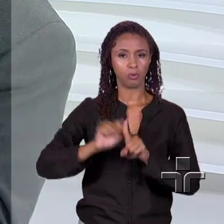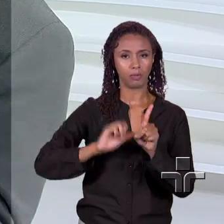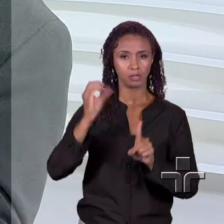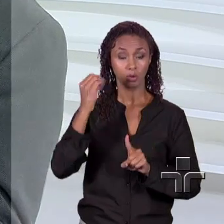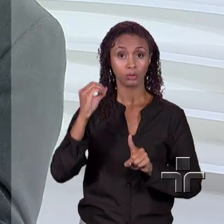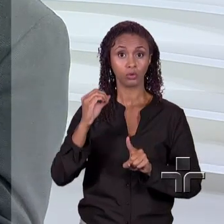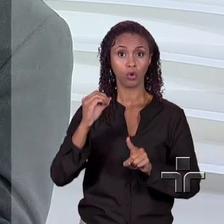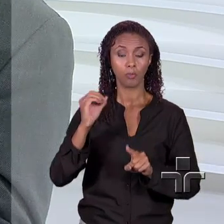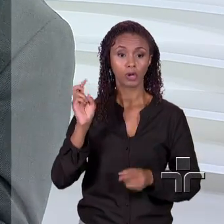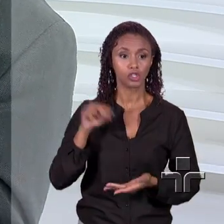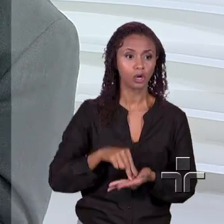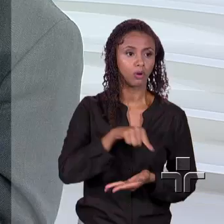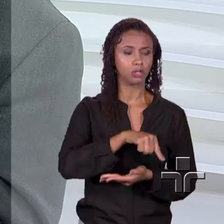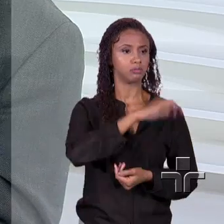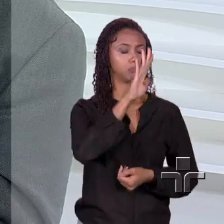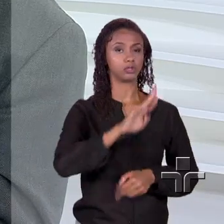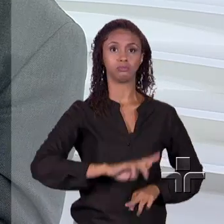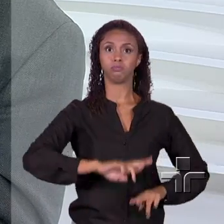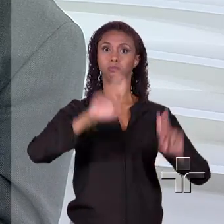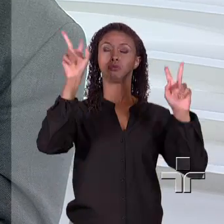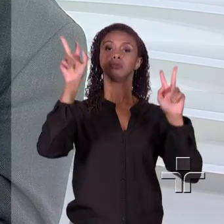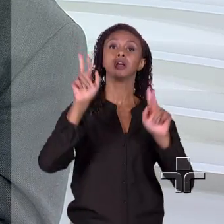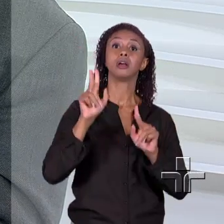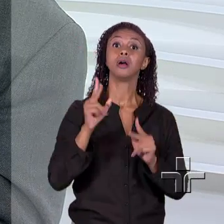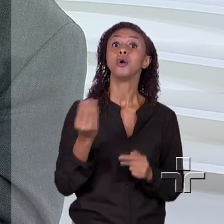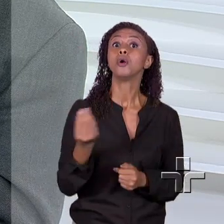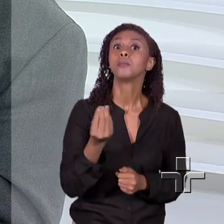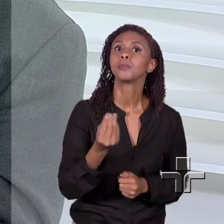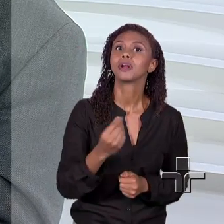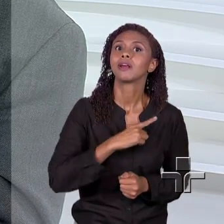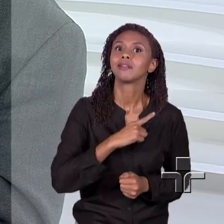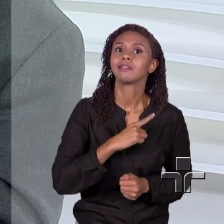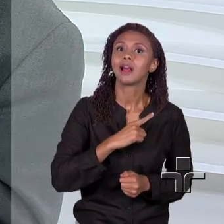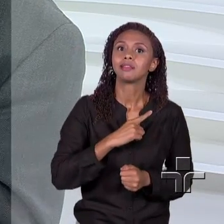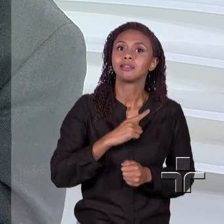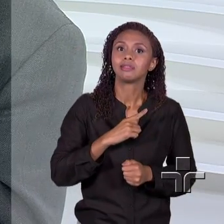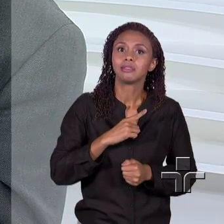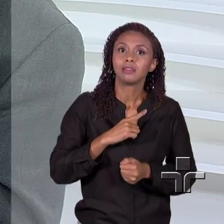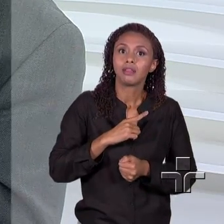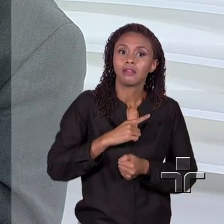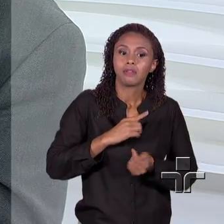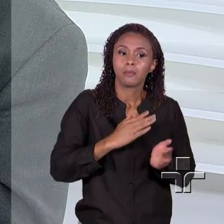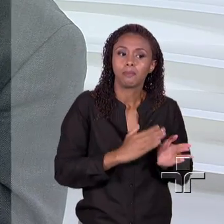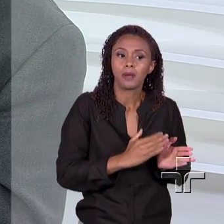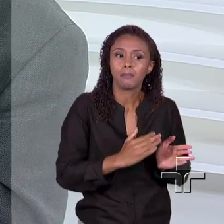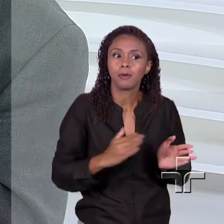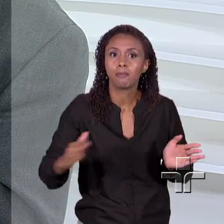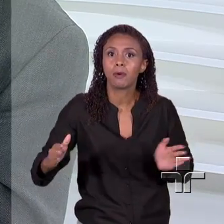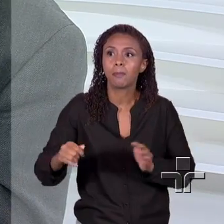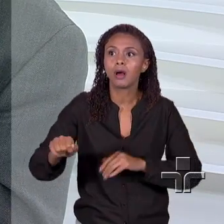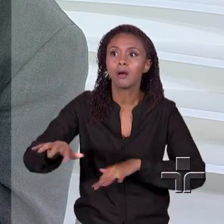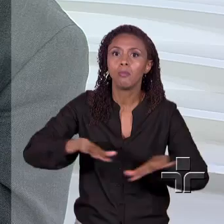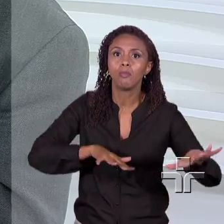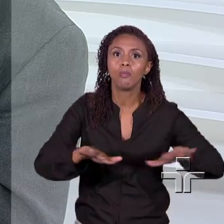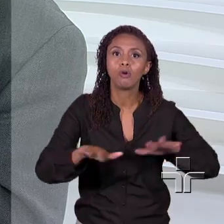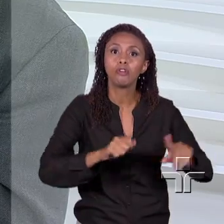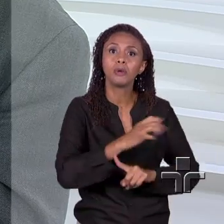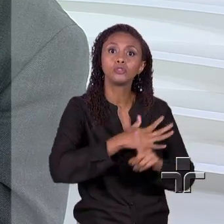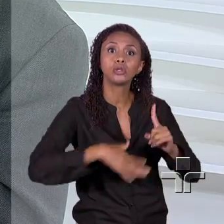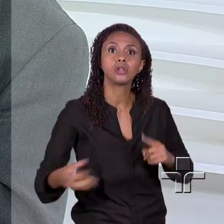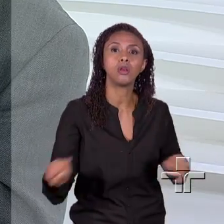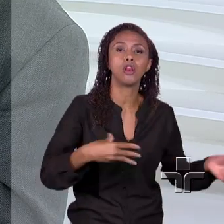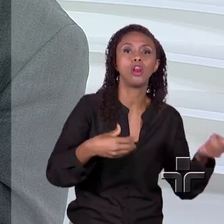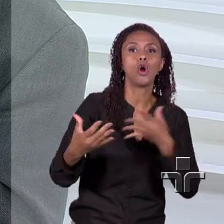país transformado, porque houve, durante o processo da abertura, novos movimentos sociais que surgiram, o movimento